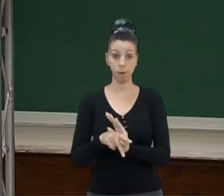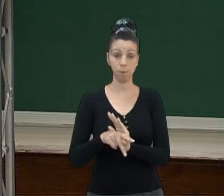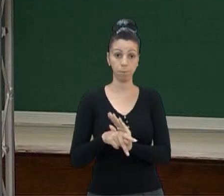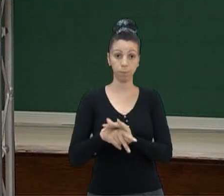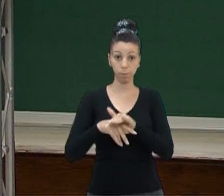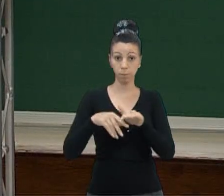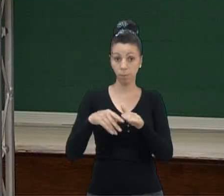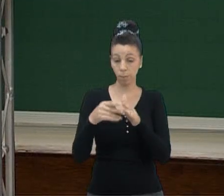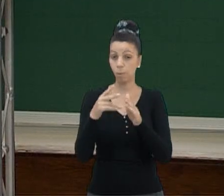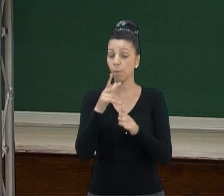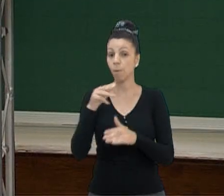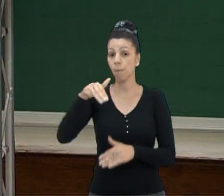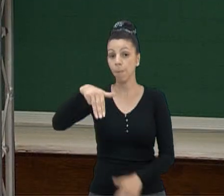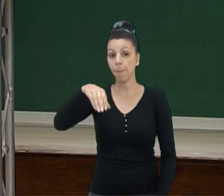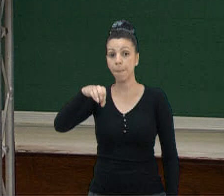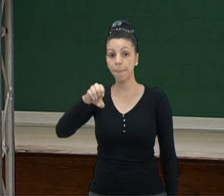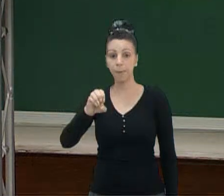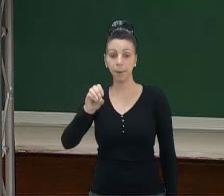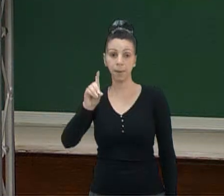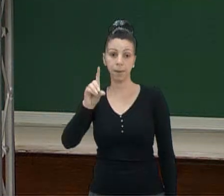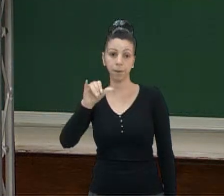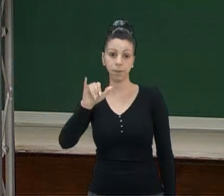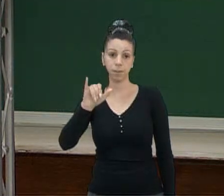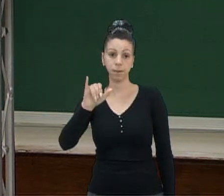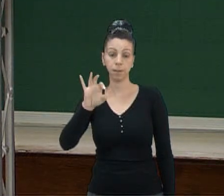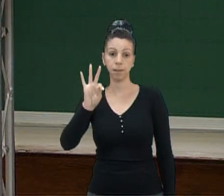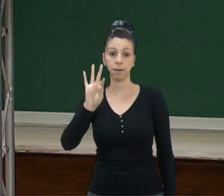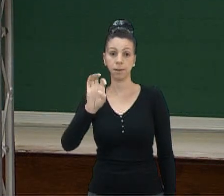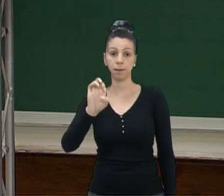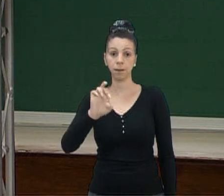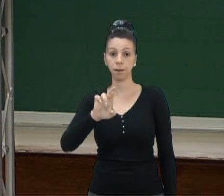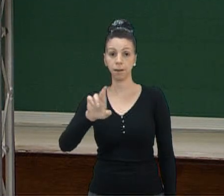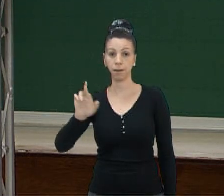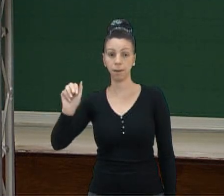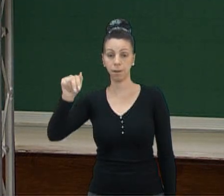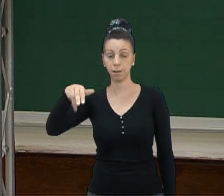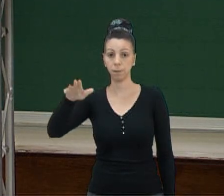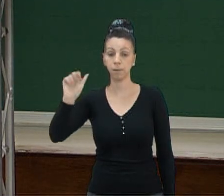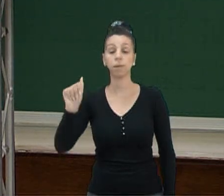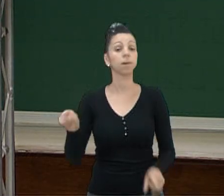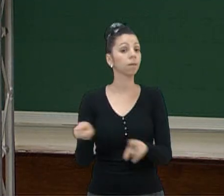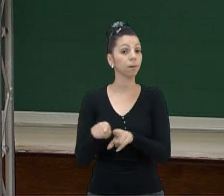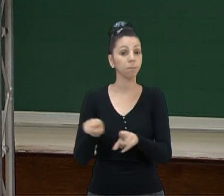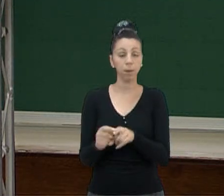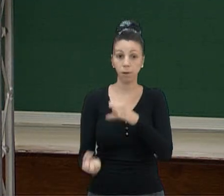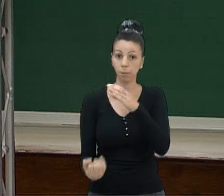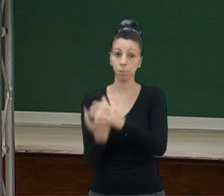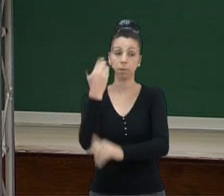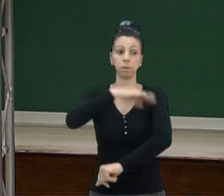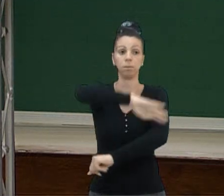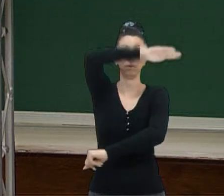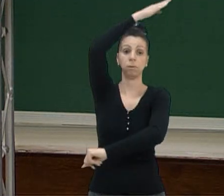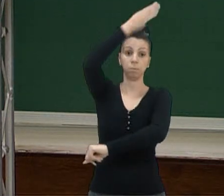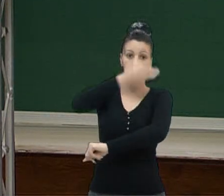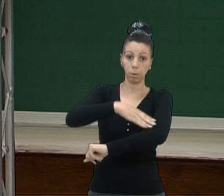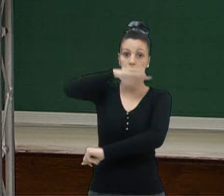Há também as cadeias montanhosas, marcadas pelo clima frio de montanha e pela vegetação de altitude que a gente já falou.